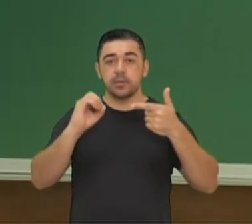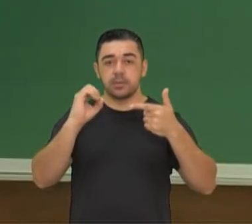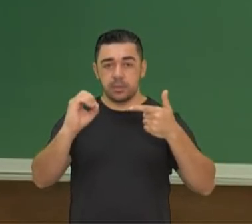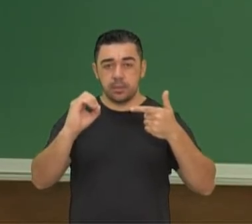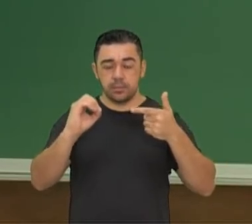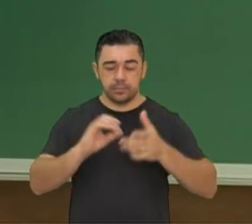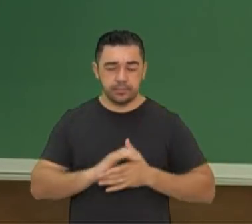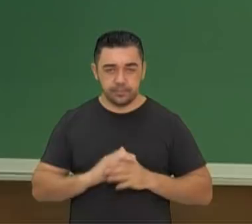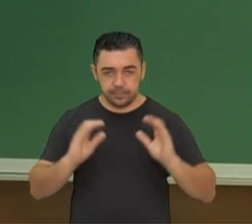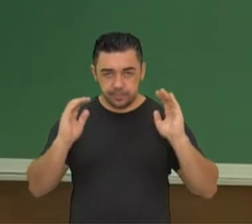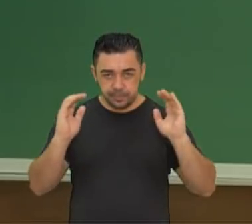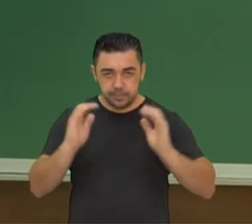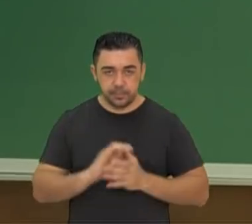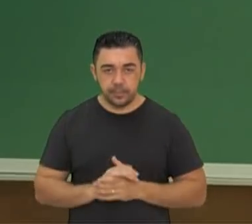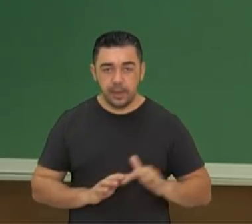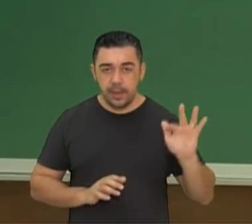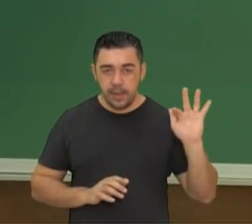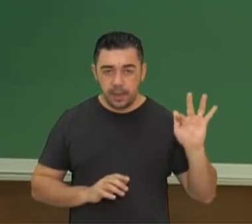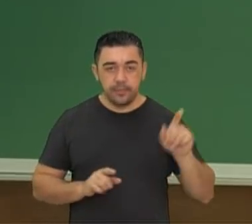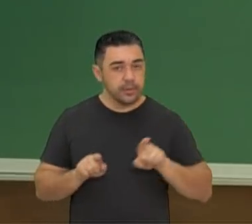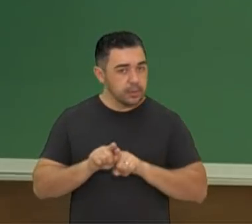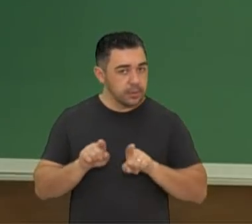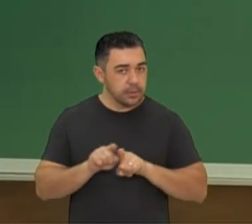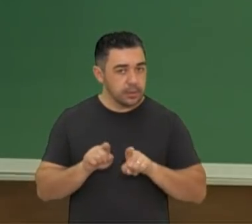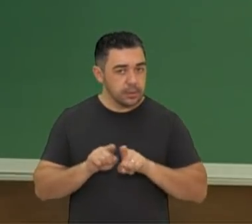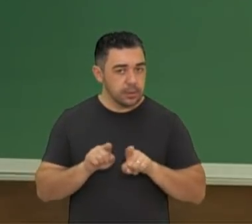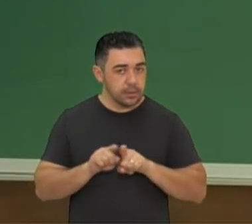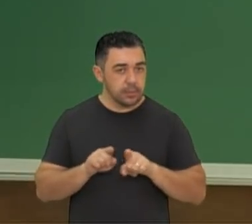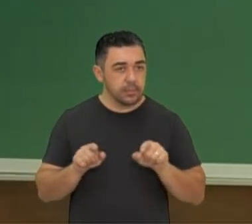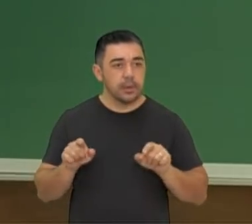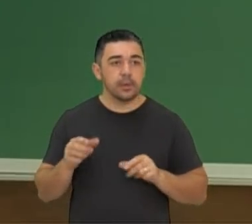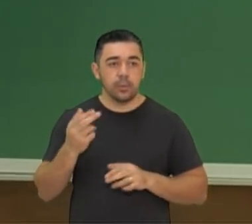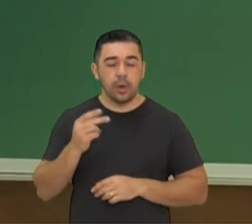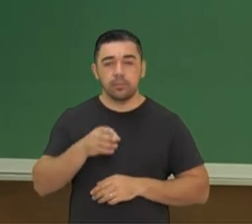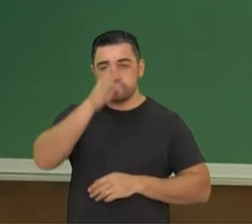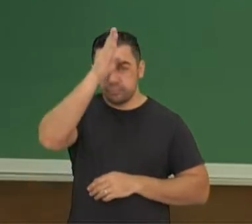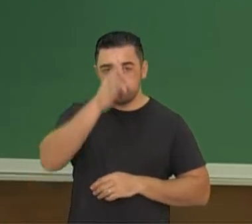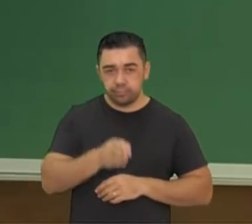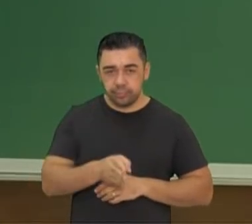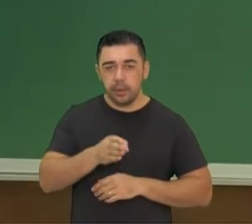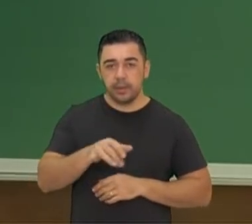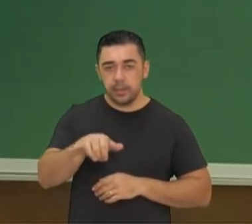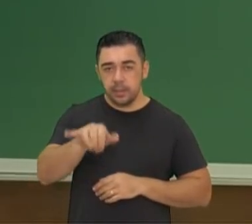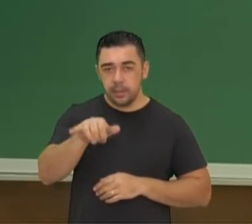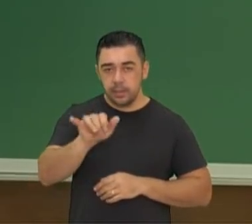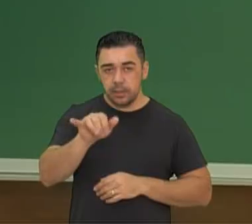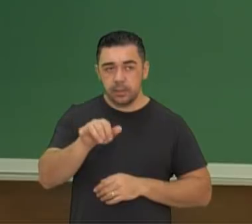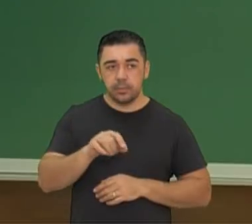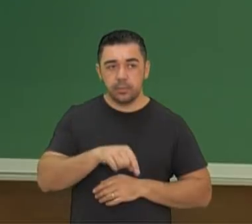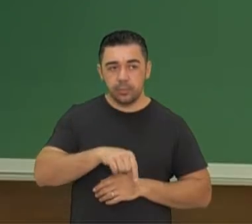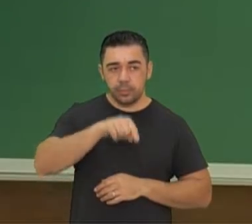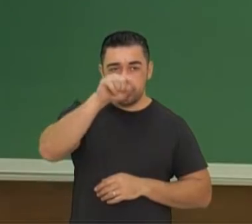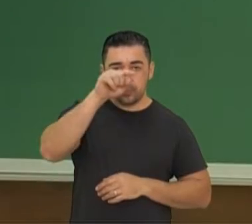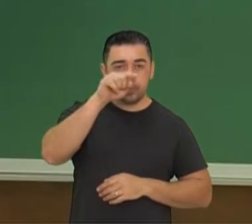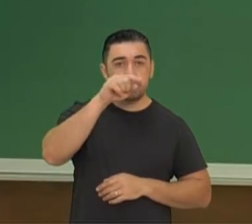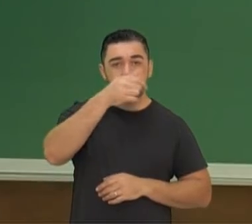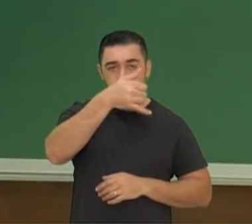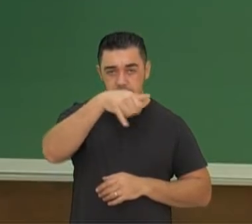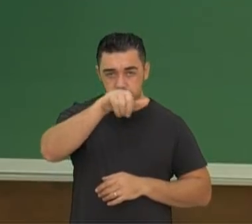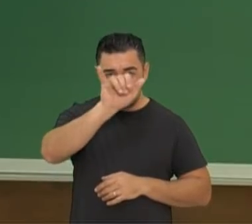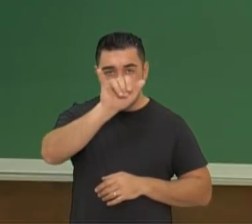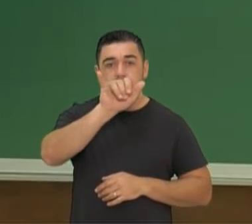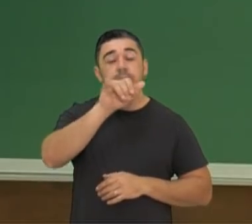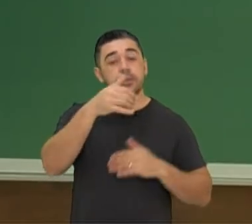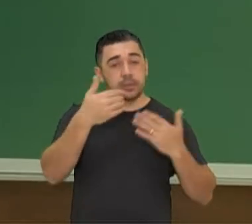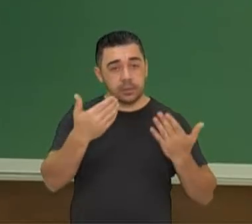Tranquilo? Ponto F também é um ponto em cima dos eixos, certo? No caso, ele está no eixo y agora, que é o